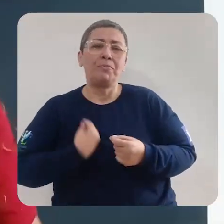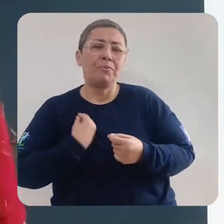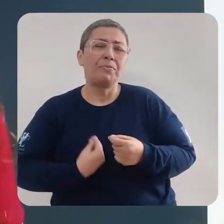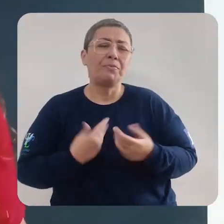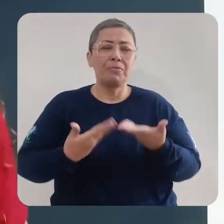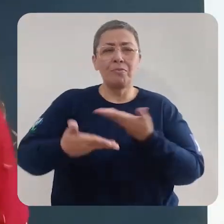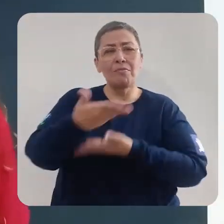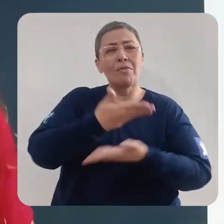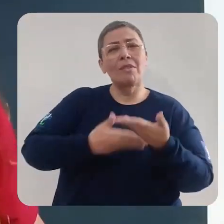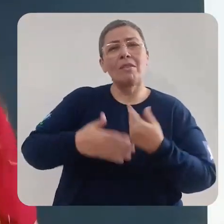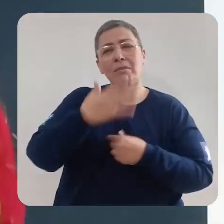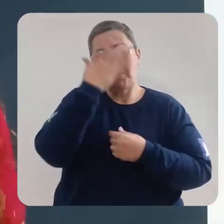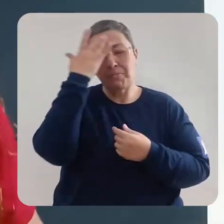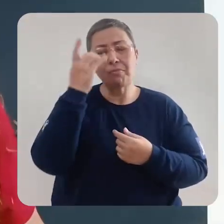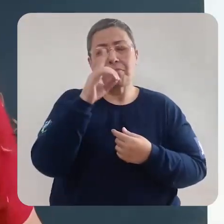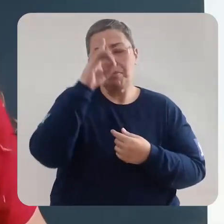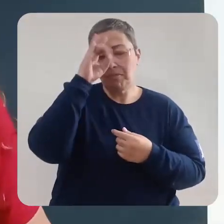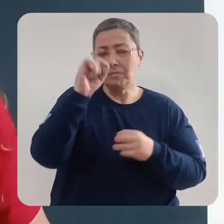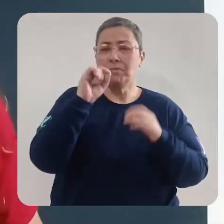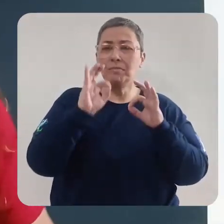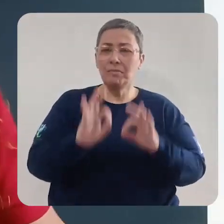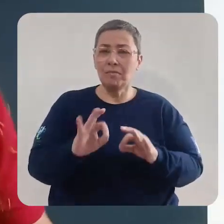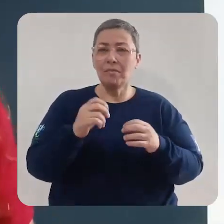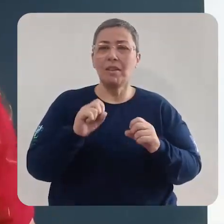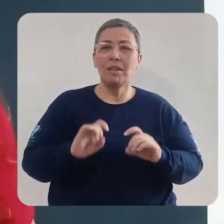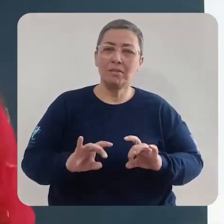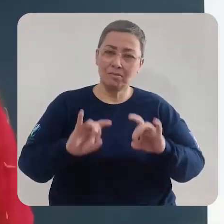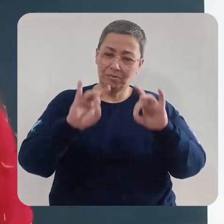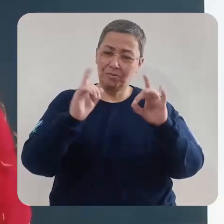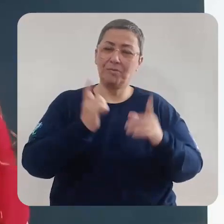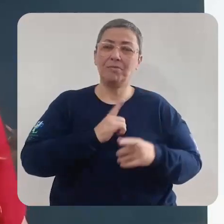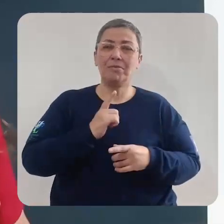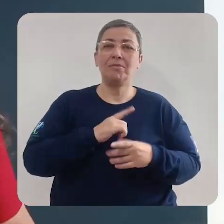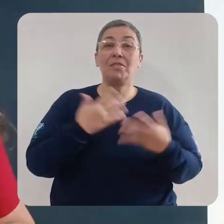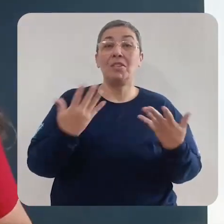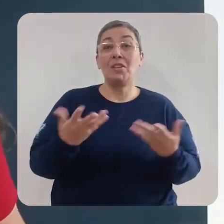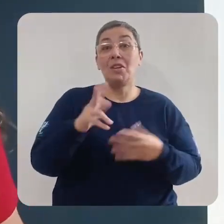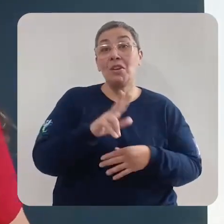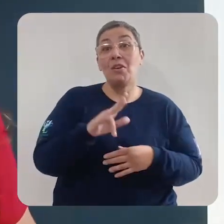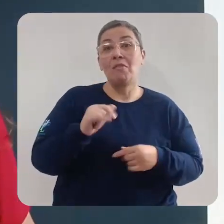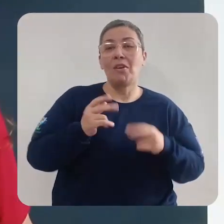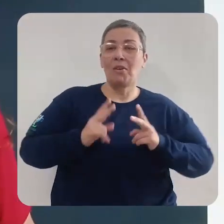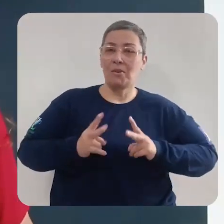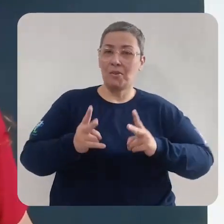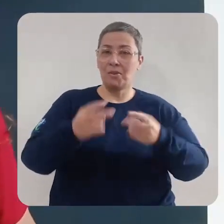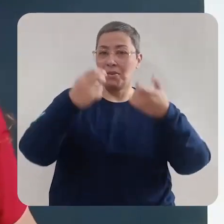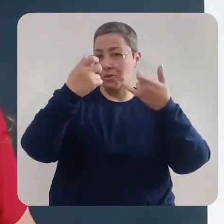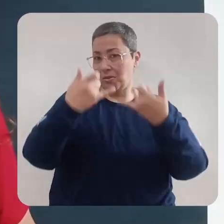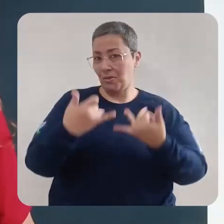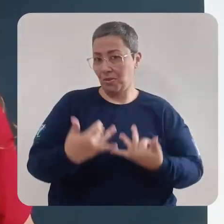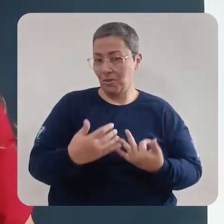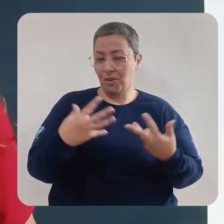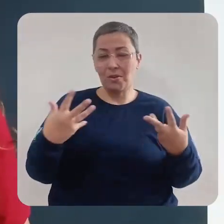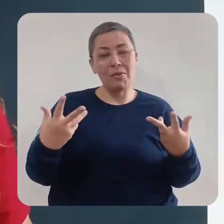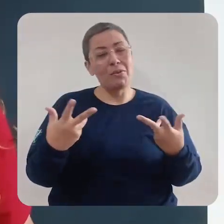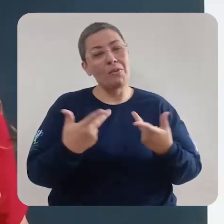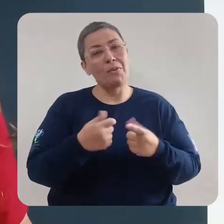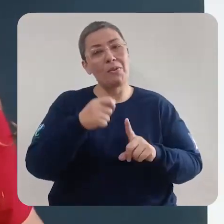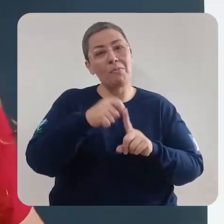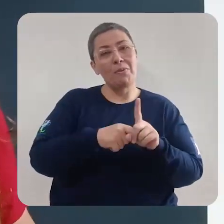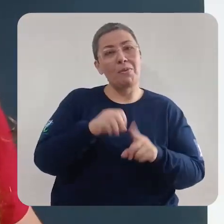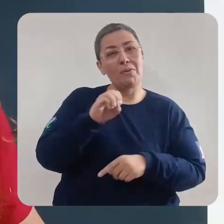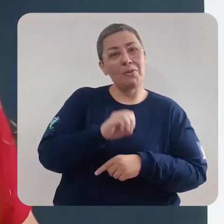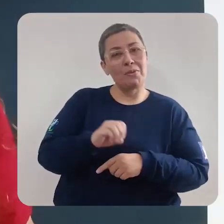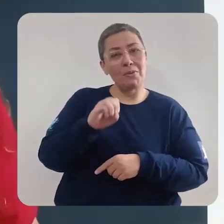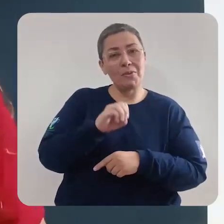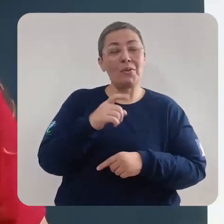familiares, nos locais onde vocês convivem com as pessoas, que o dia de vocês tenha sido muito especial. E nós vamos continuar